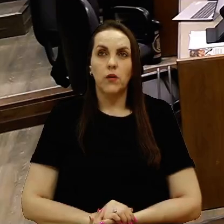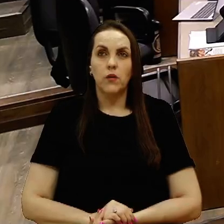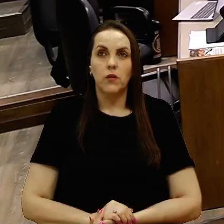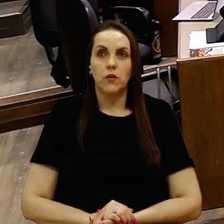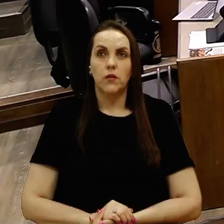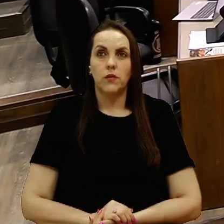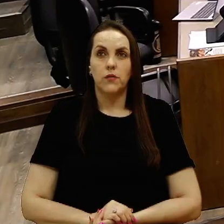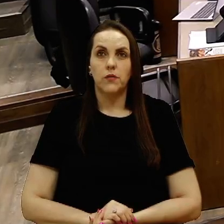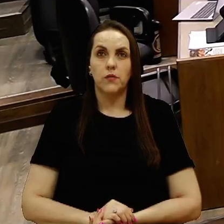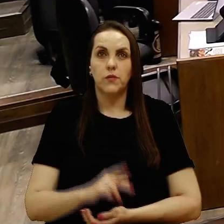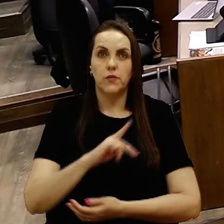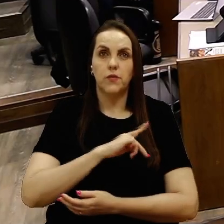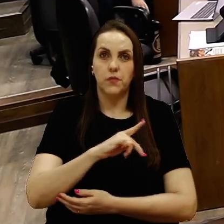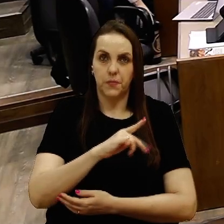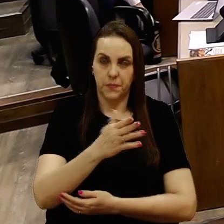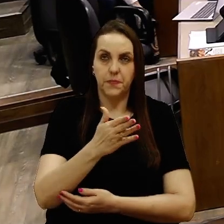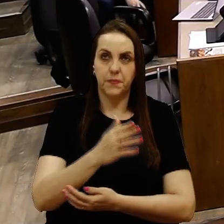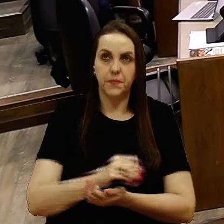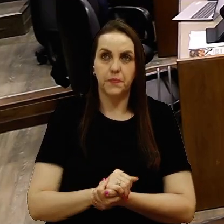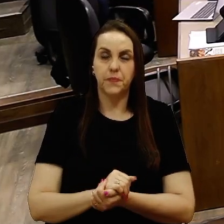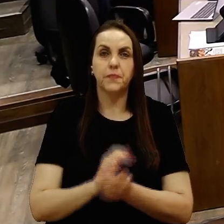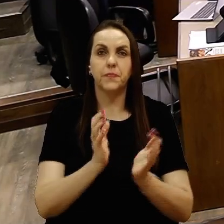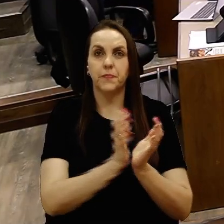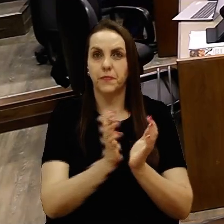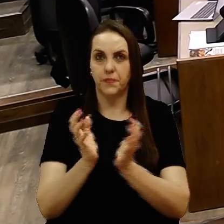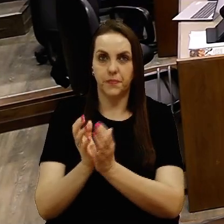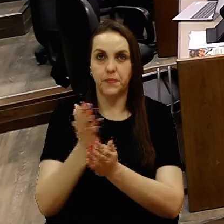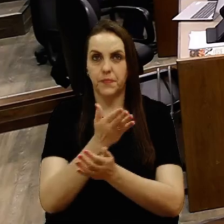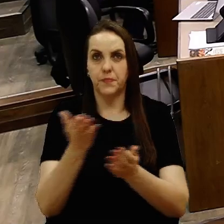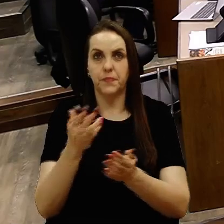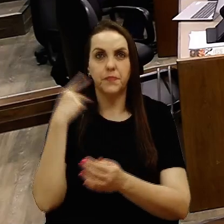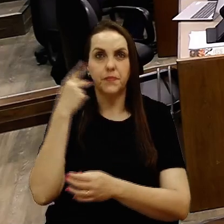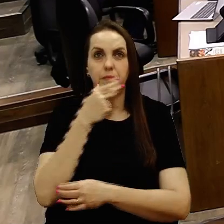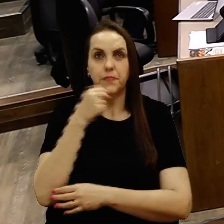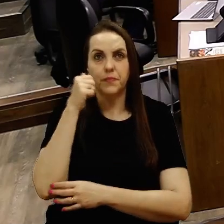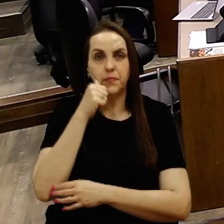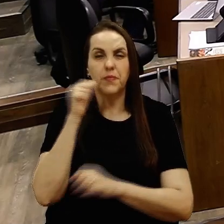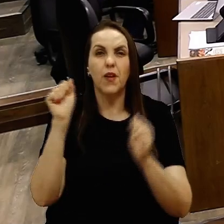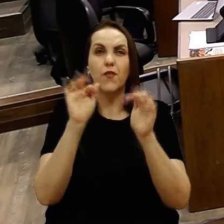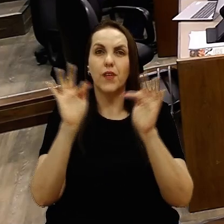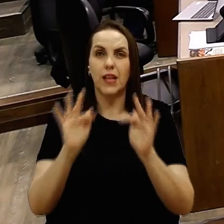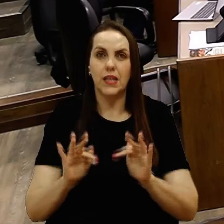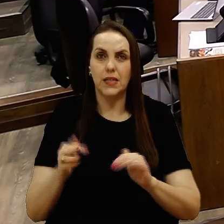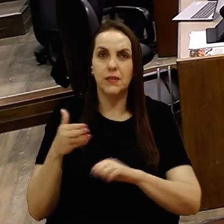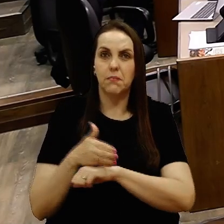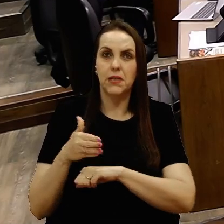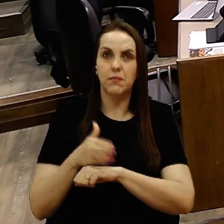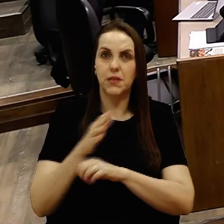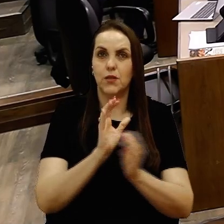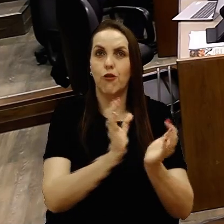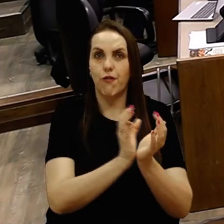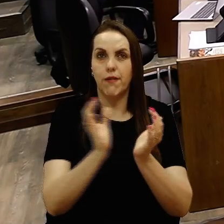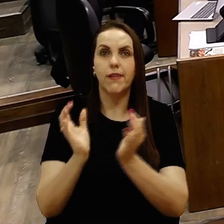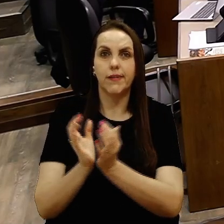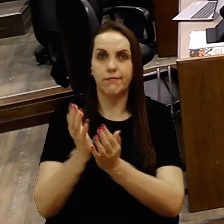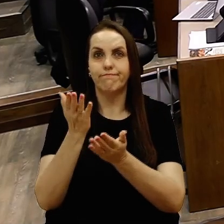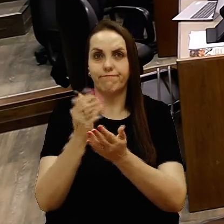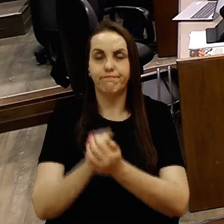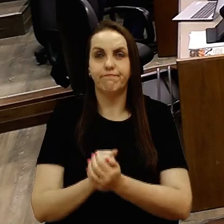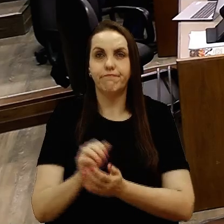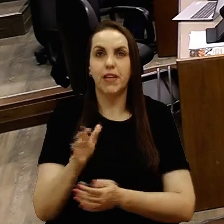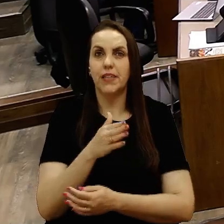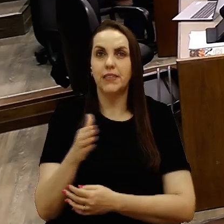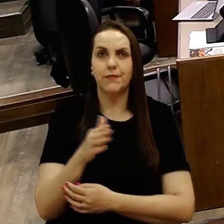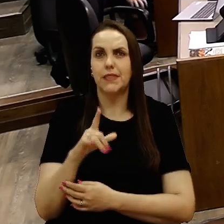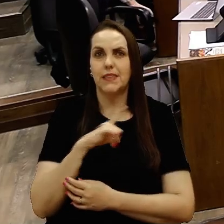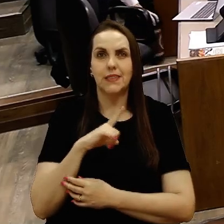Senhor presidente, nobres pares, eu fico feliz em ver a participação dos colegas aí, mesmo muitas vezes a gente tendo várias diferenças